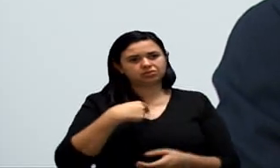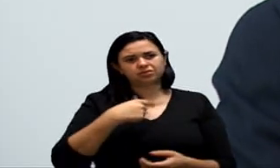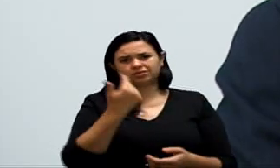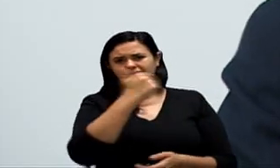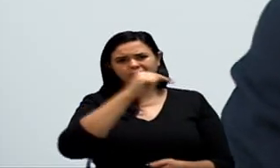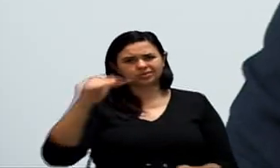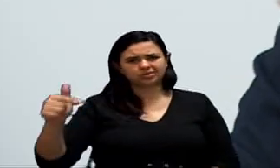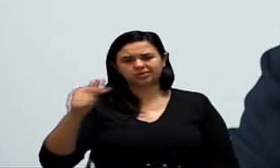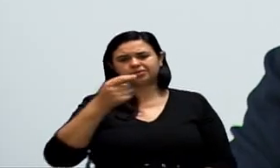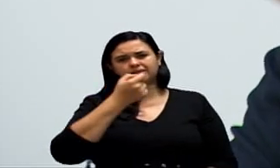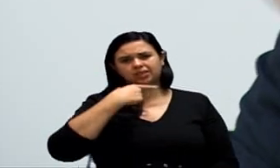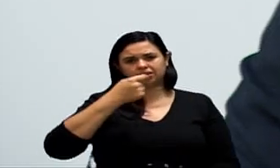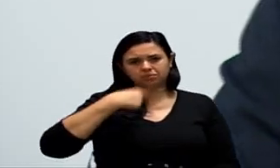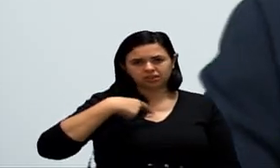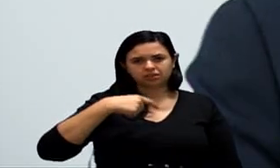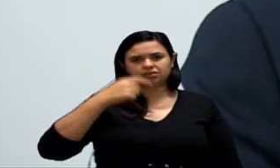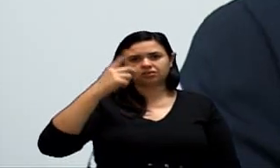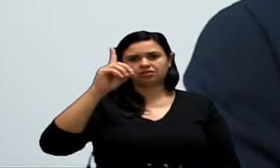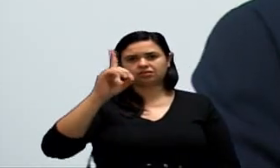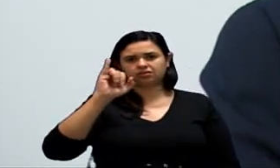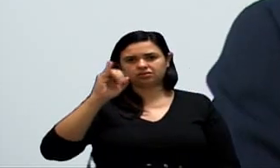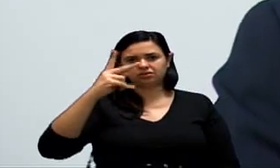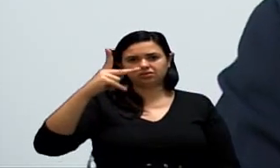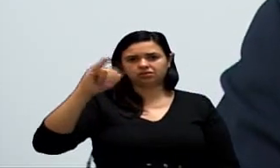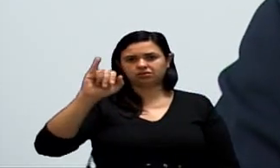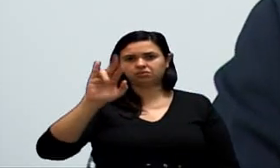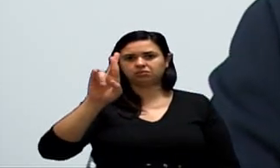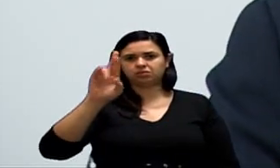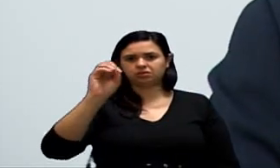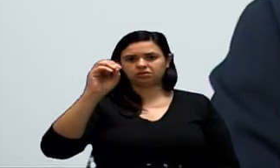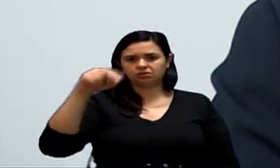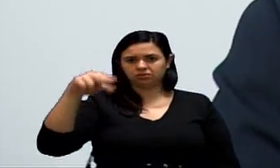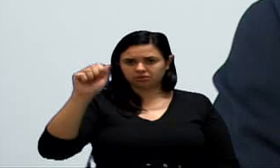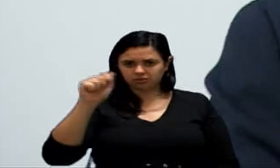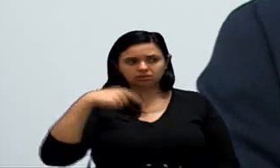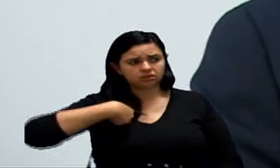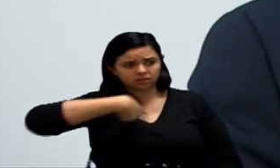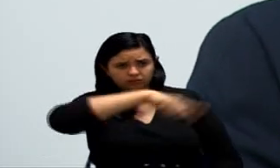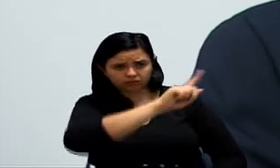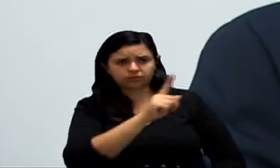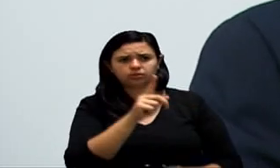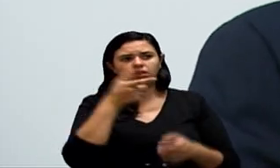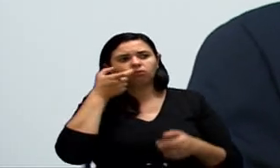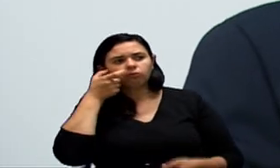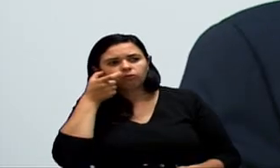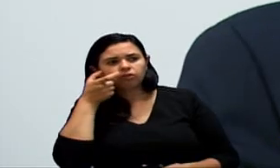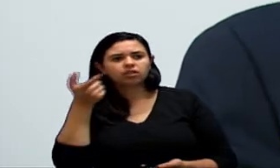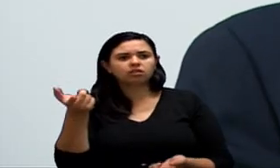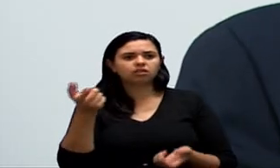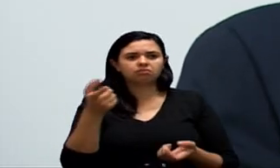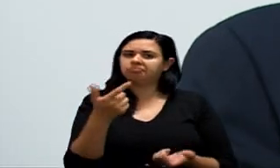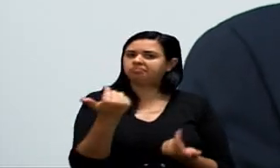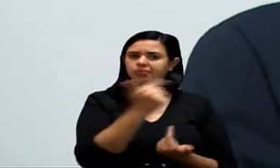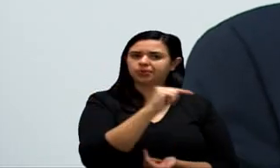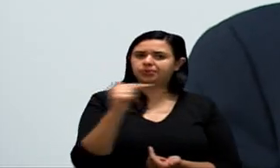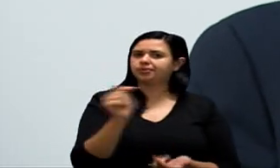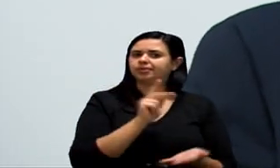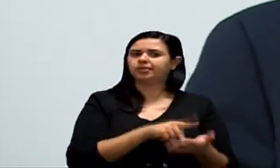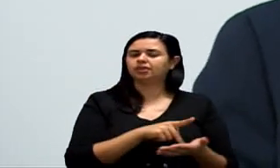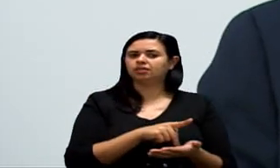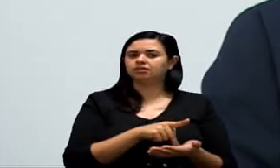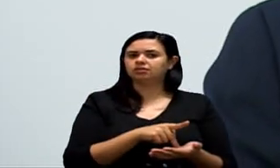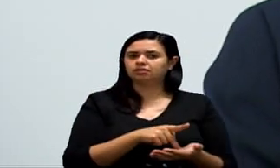não tem. A vereadora Fernanda falou esses dias, e eu constatei, eu tive que ir lá e fui lá na Maria do Carmo. A gente tem que falar a verdade, tem que